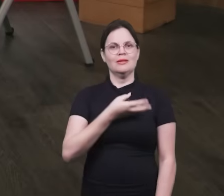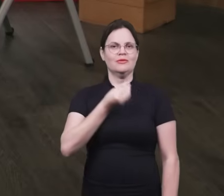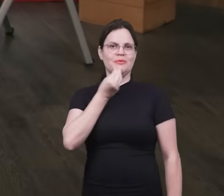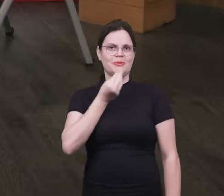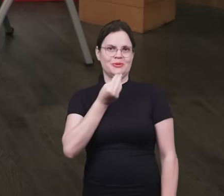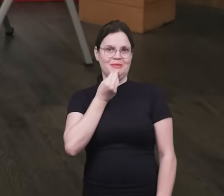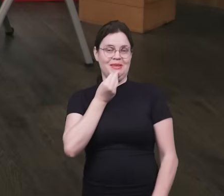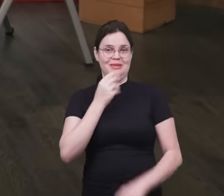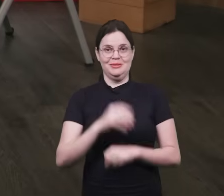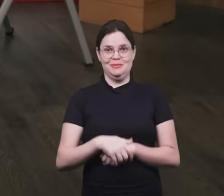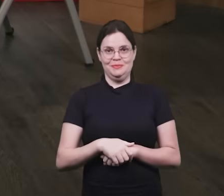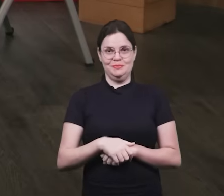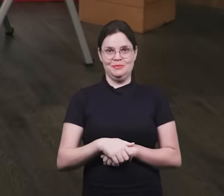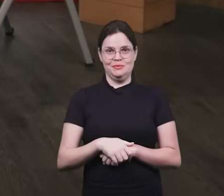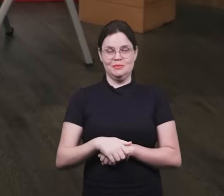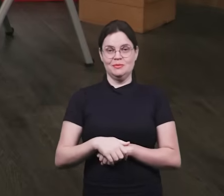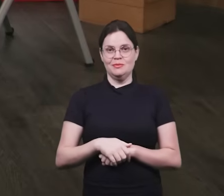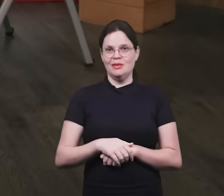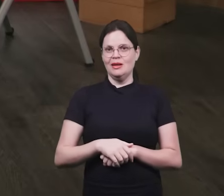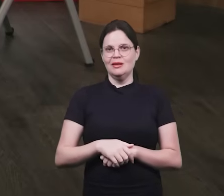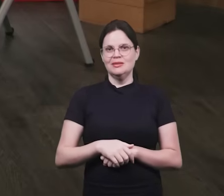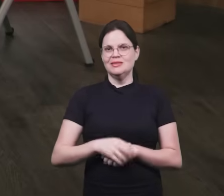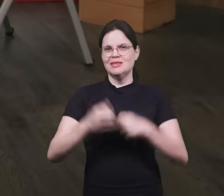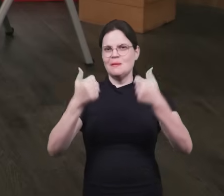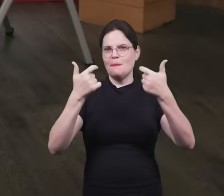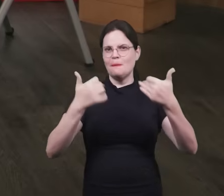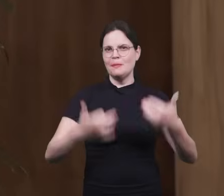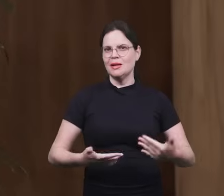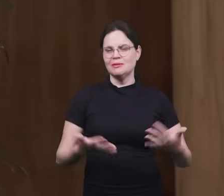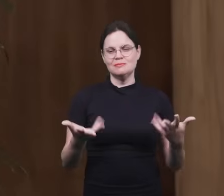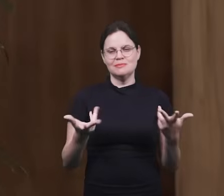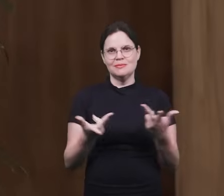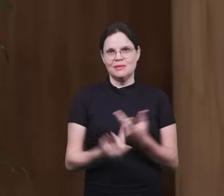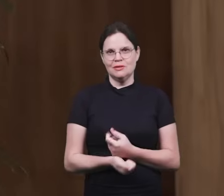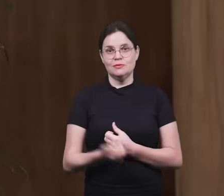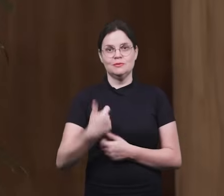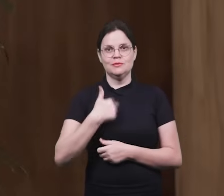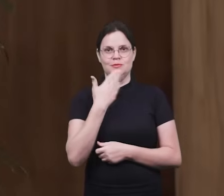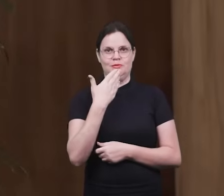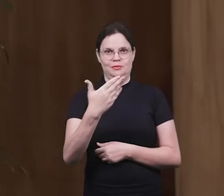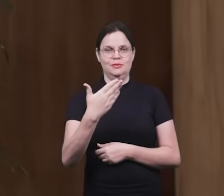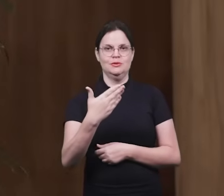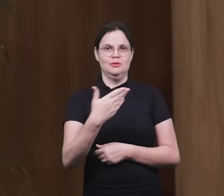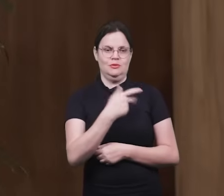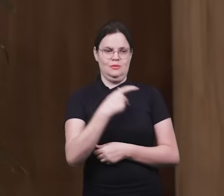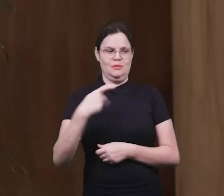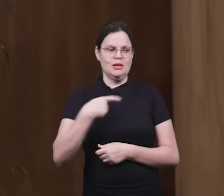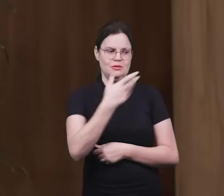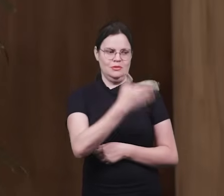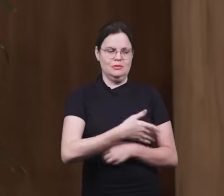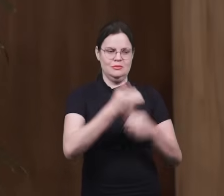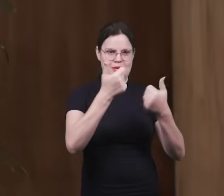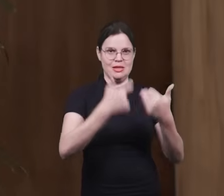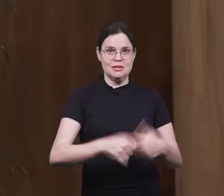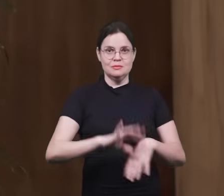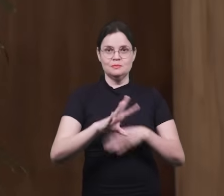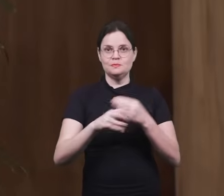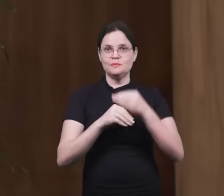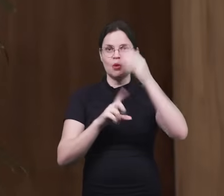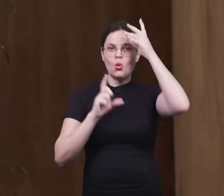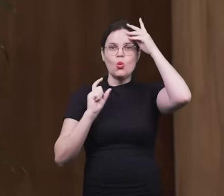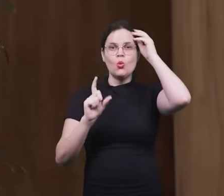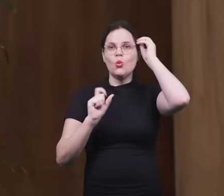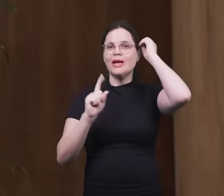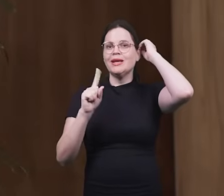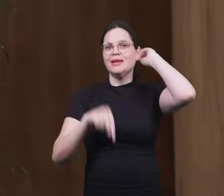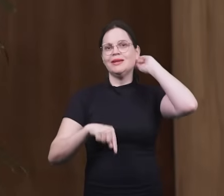oportunidade, falamos de tantas coisas maravilhosas. Queria pedir ao pastor Júlio para comentar um pouquinho sobre isso, sobre o que seria